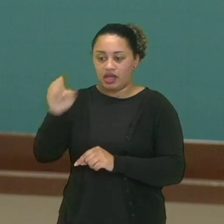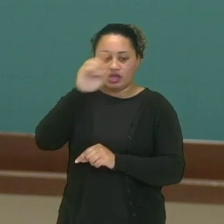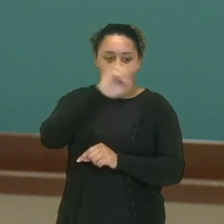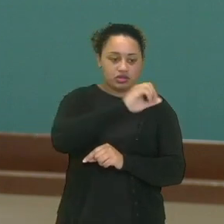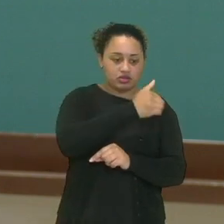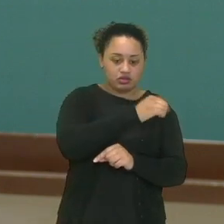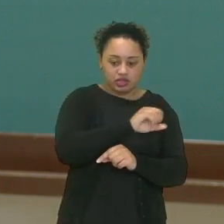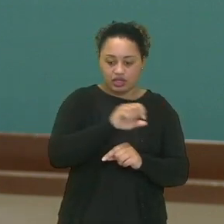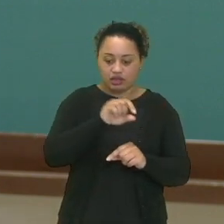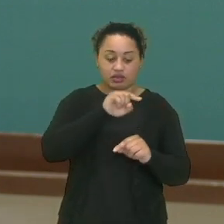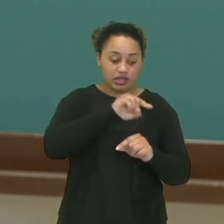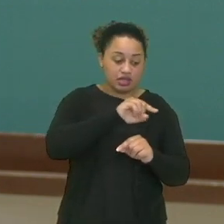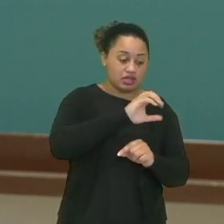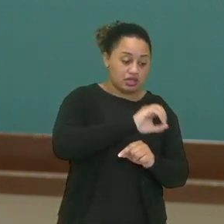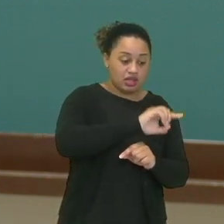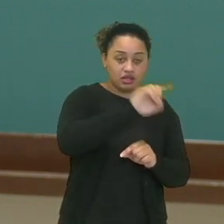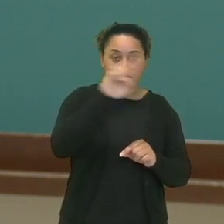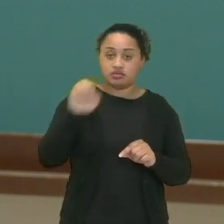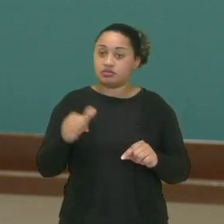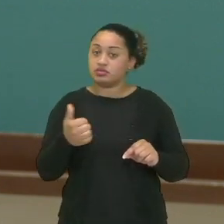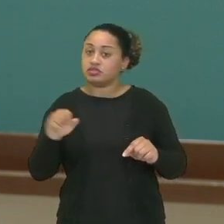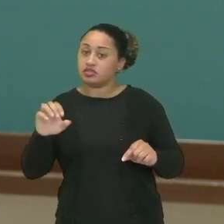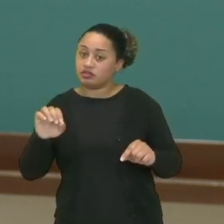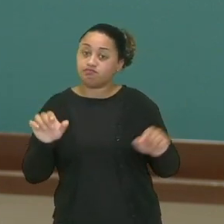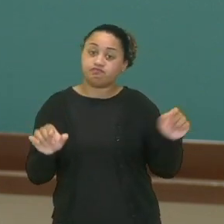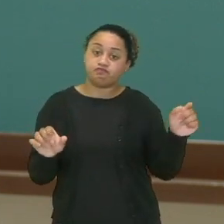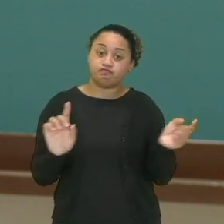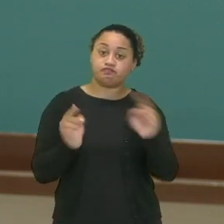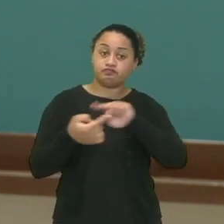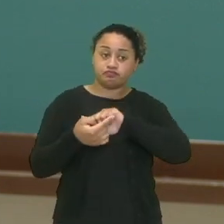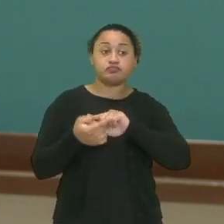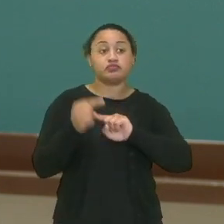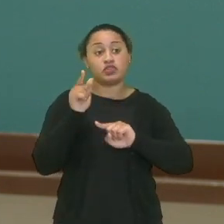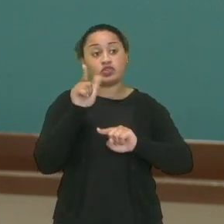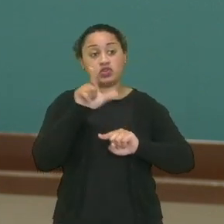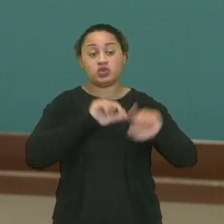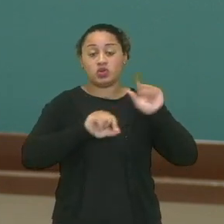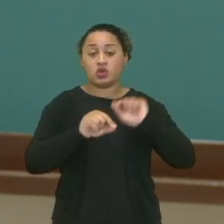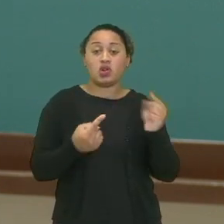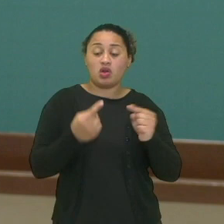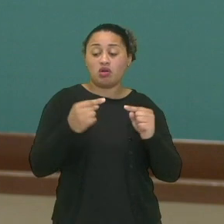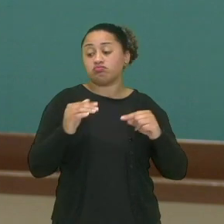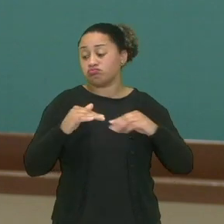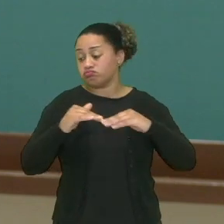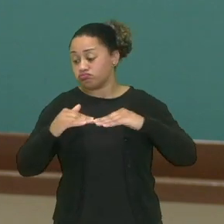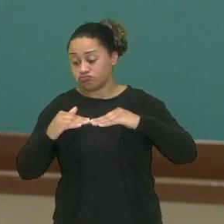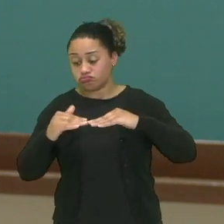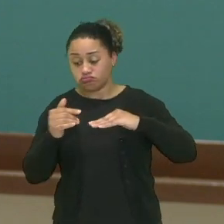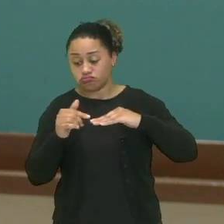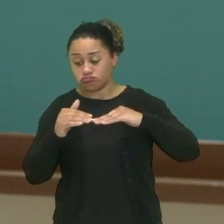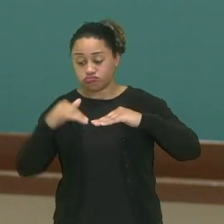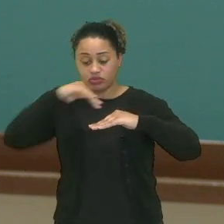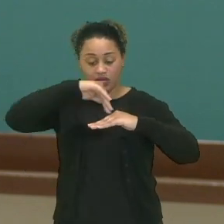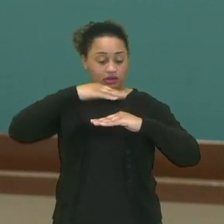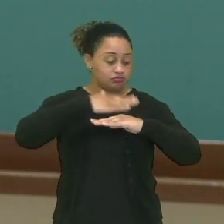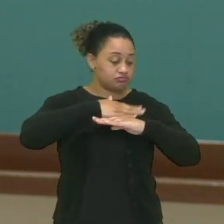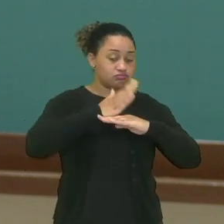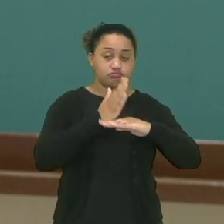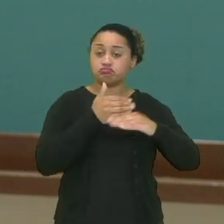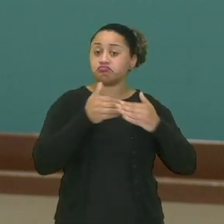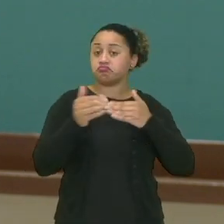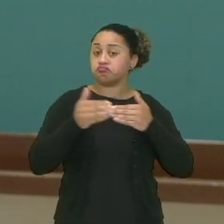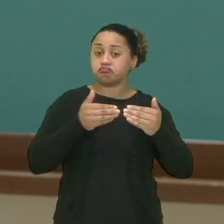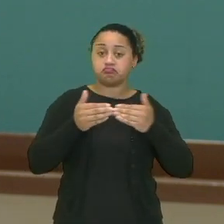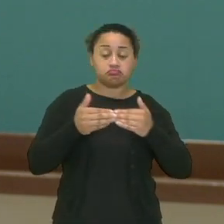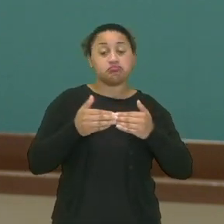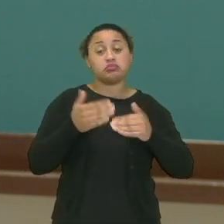quê? A semi-reta, tá bom? E aí, onde podemos escolher qualquer lado para apoiar o transferidor, tá? Mas